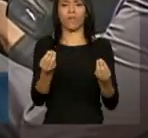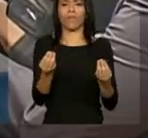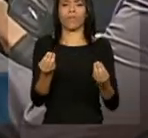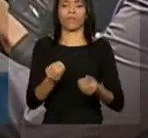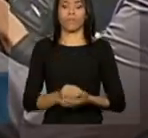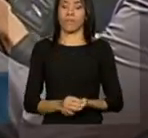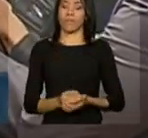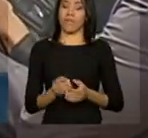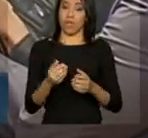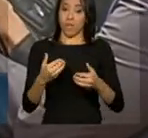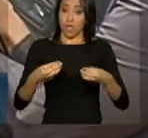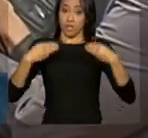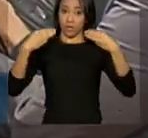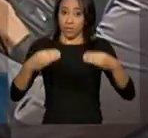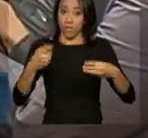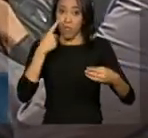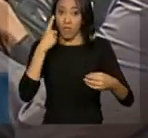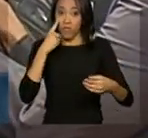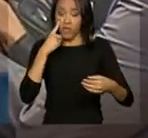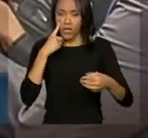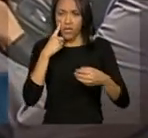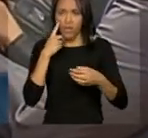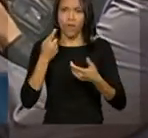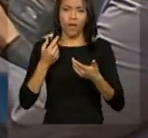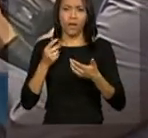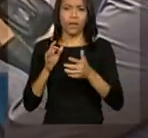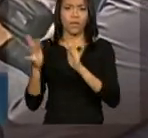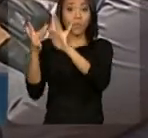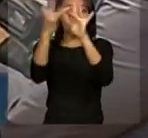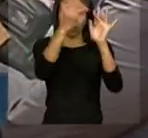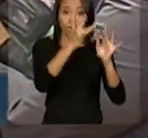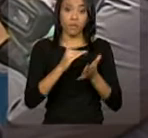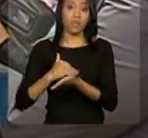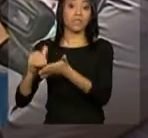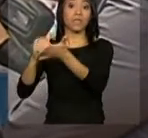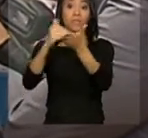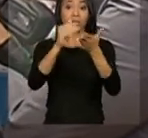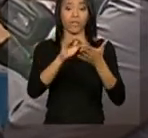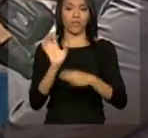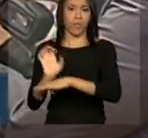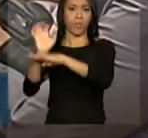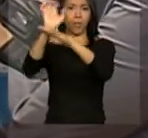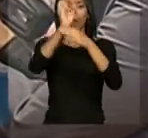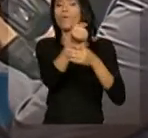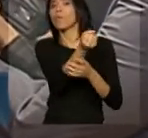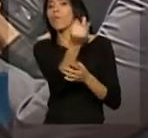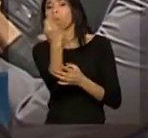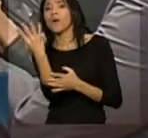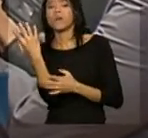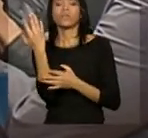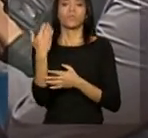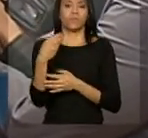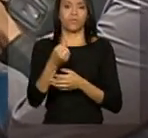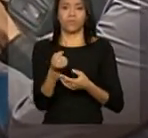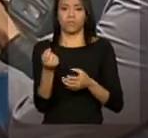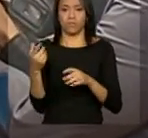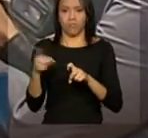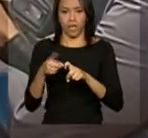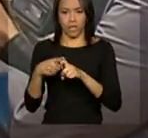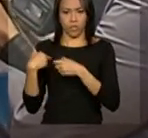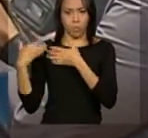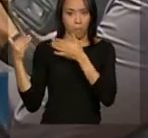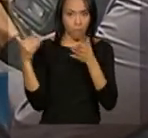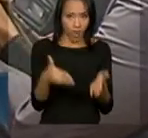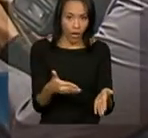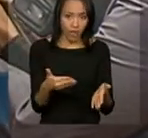primeiro lugar checar com a secretarias municipais de saúde Quantos médicos compareceram Quais que compareceram eles